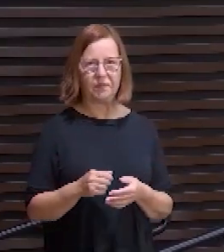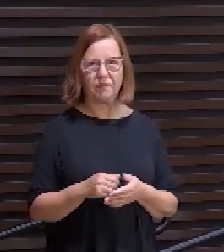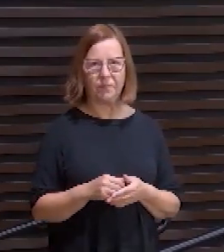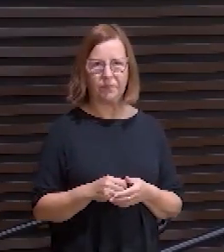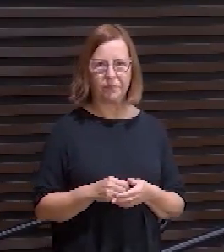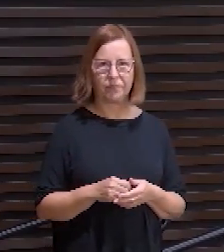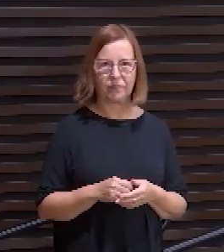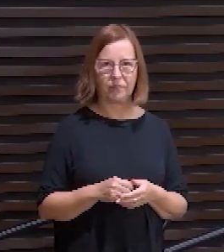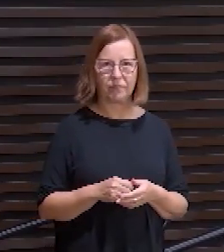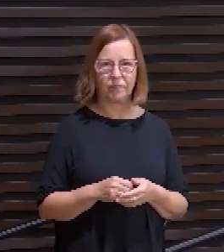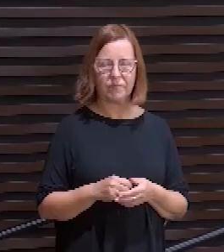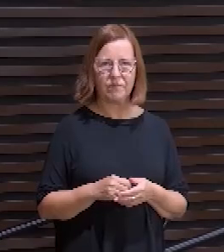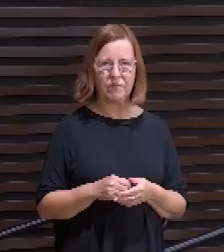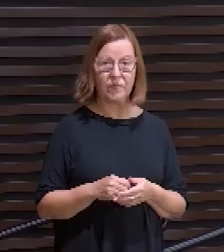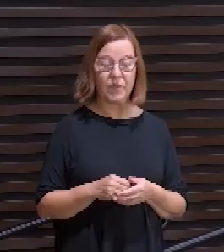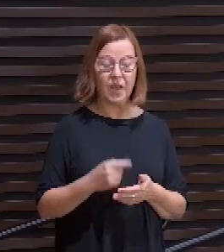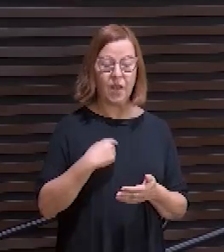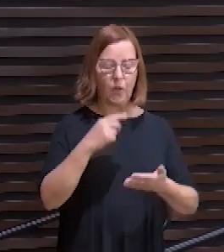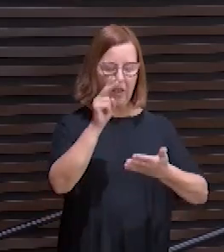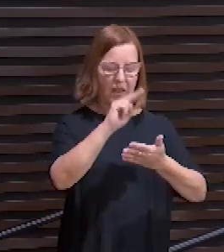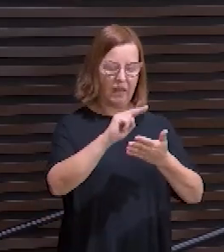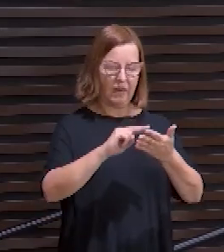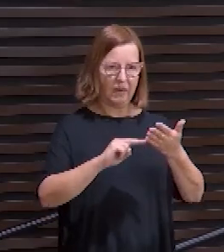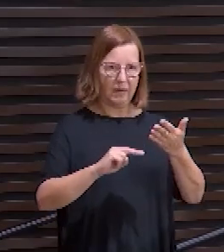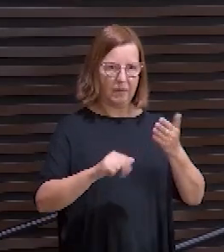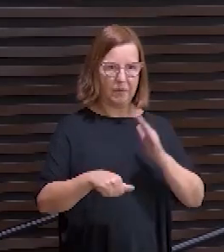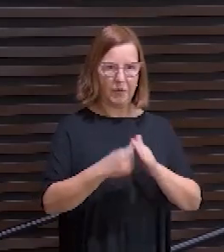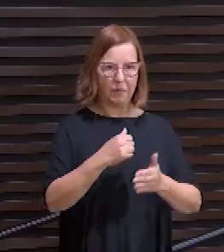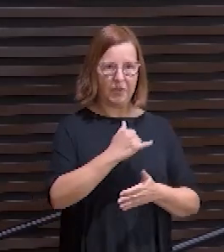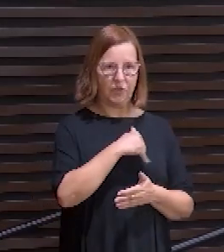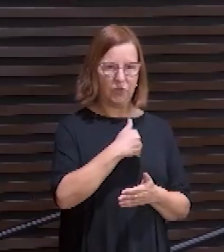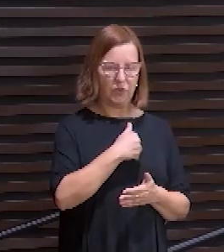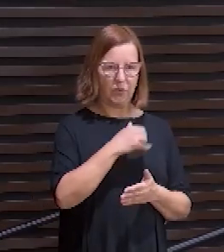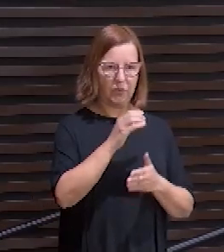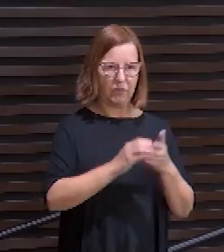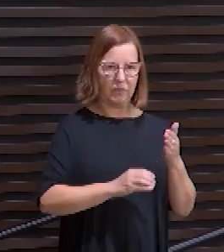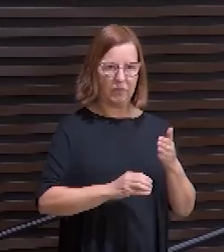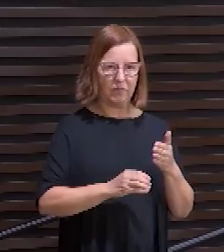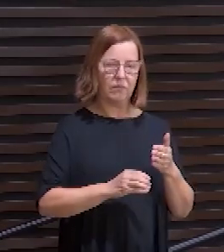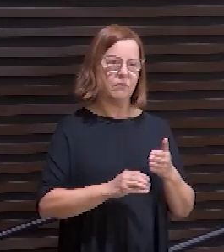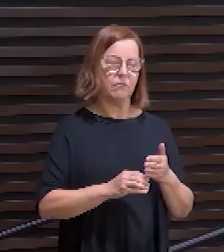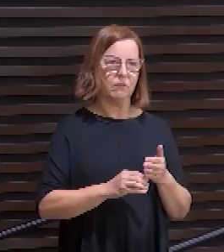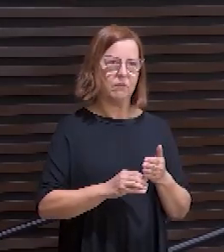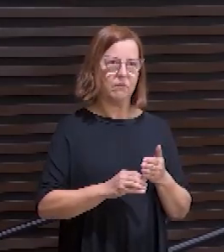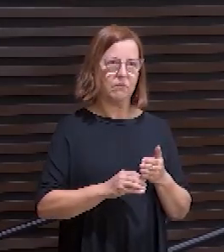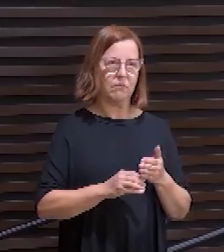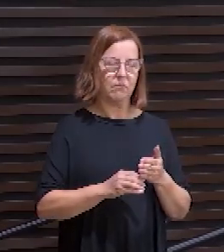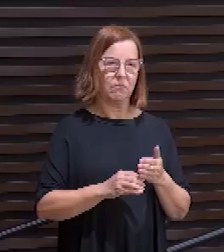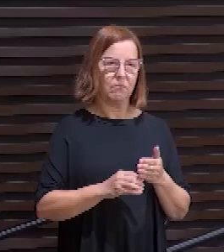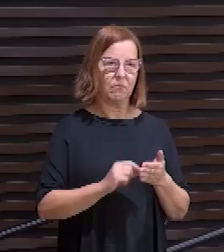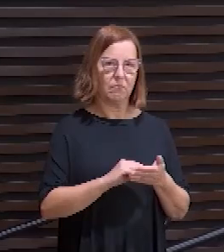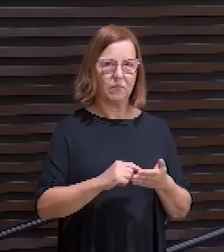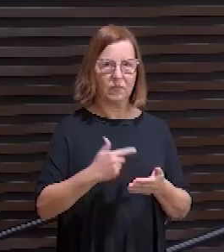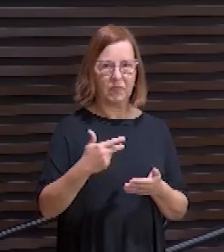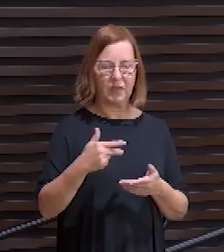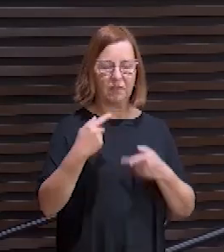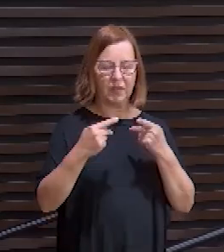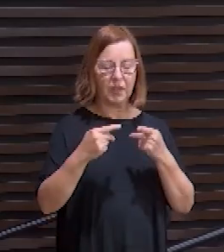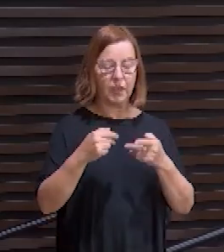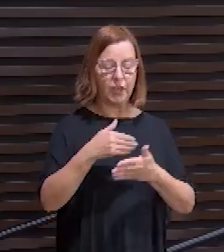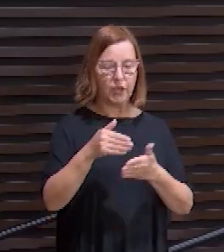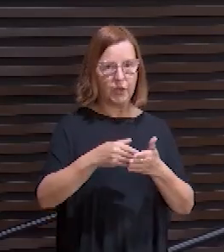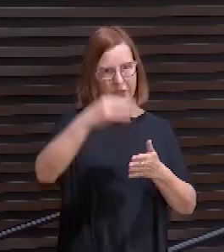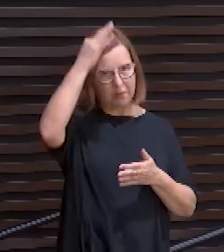Nós não vamos lá, eu só vou ler para vocês. 1 João 4,3 diz assim: todo espírito que não confessa Jesus